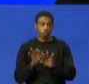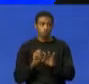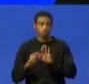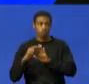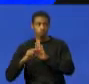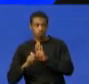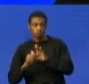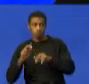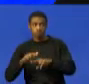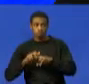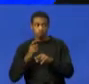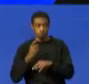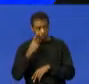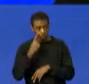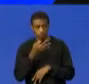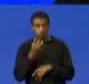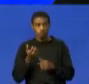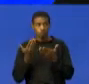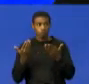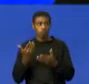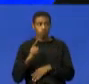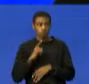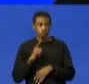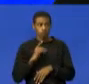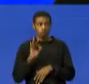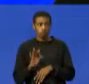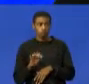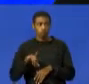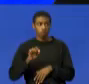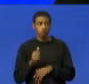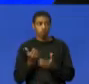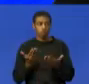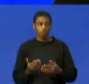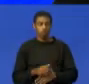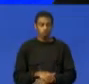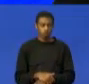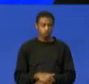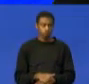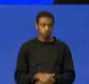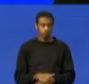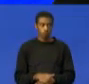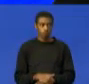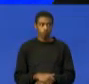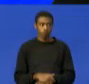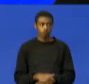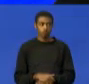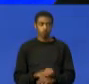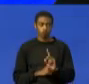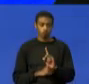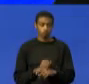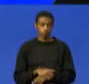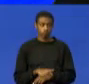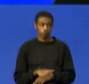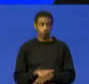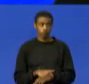esse respeito, considere as afirmativas abaixo e, a seguir, escolha a alternativa correta. Afirmativa 1.